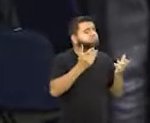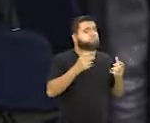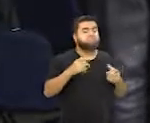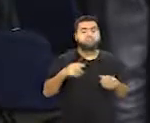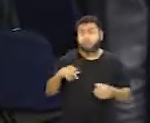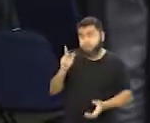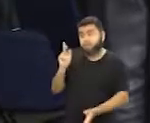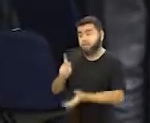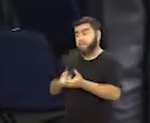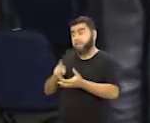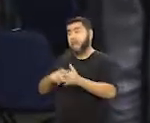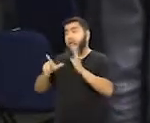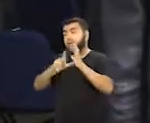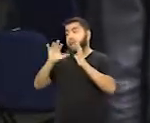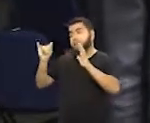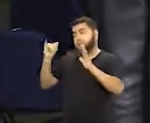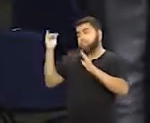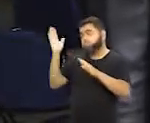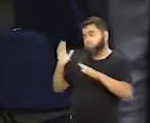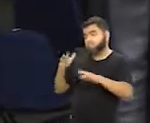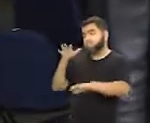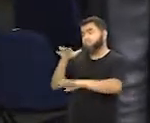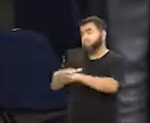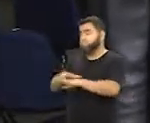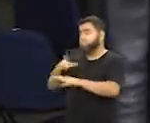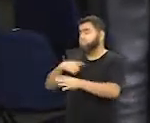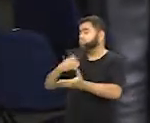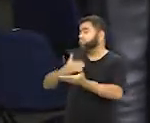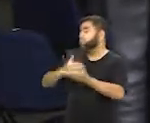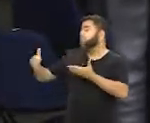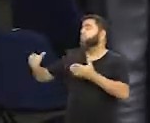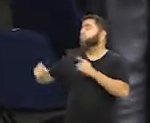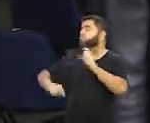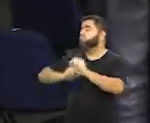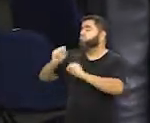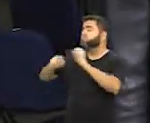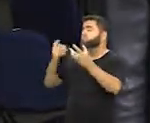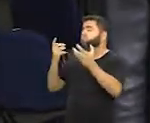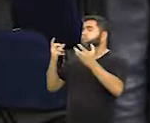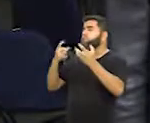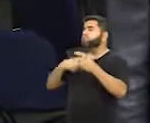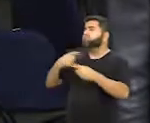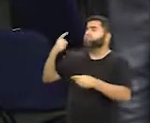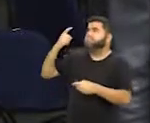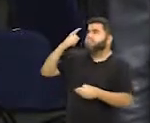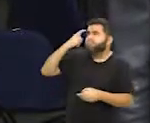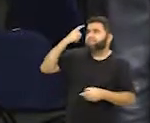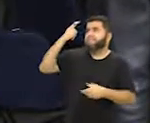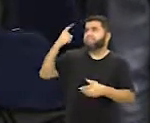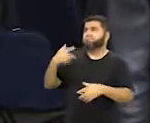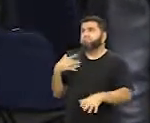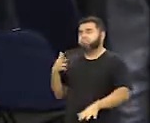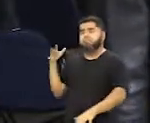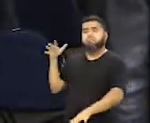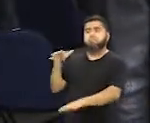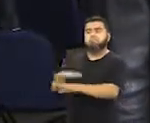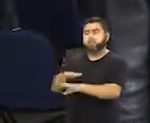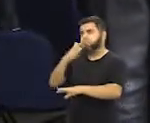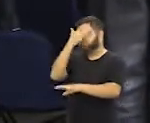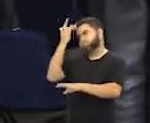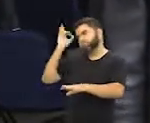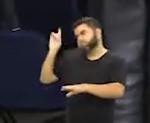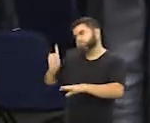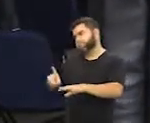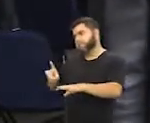Exatamente, a Lei Brasileira de Inclusão que inaugura um novo paradigma de acesso a direitos das pessoas com deficiência no Brasil.